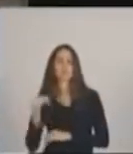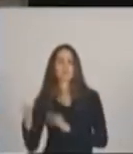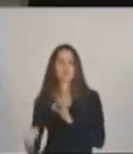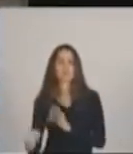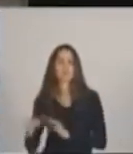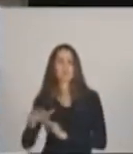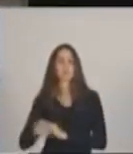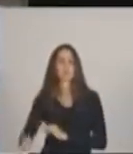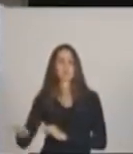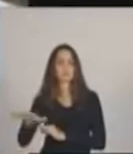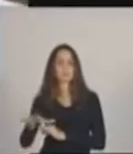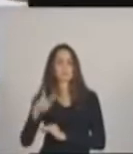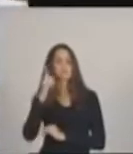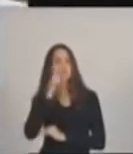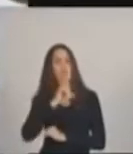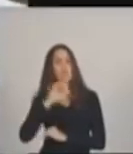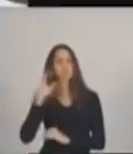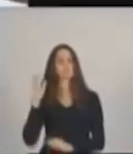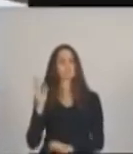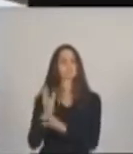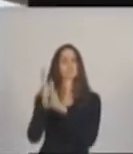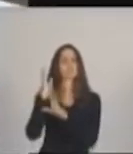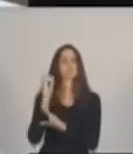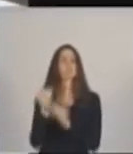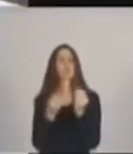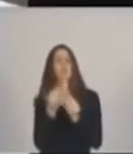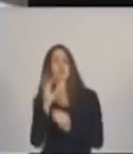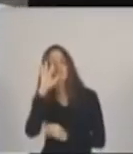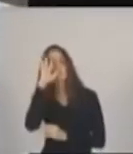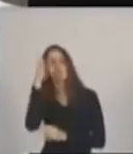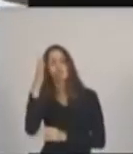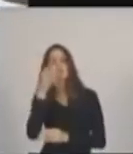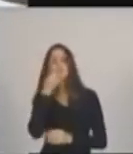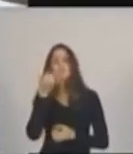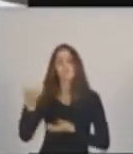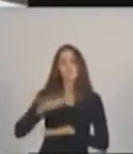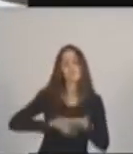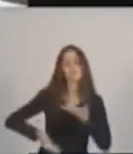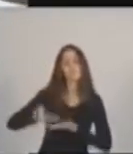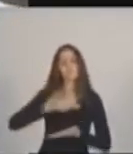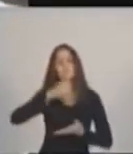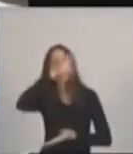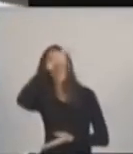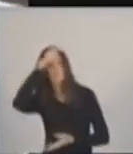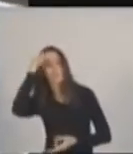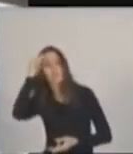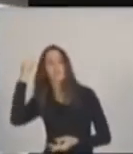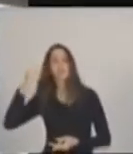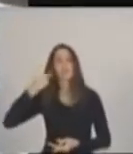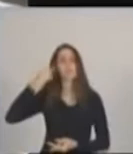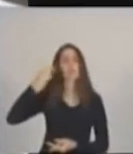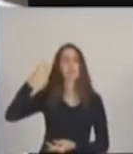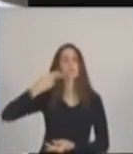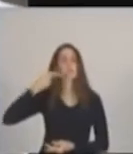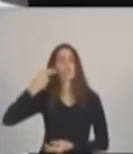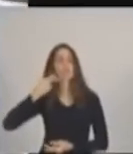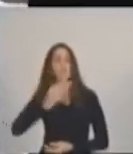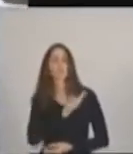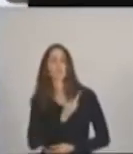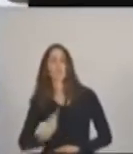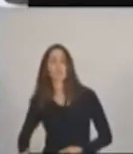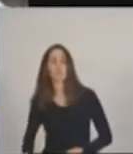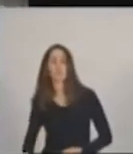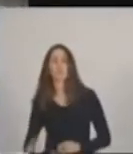possamos encontrar uma solução amigável, justa, onde prefeitos, deputados, vereadores, o governo do Estado,